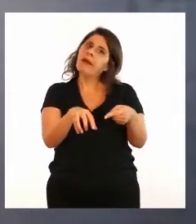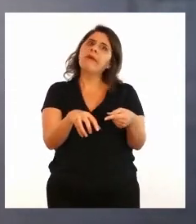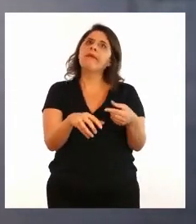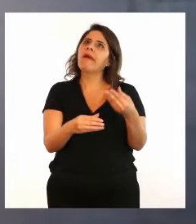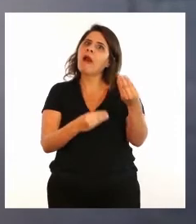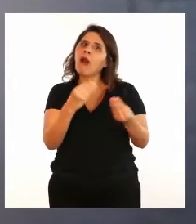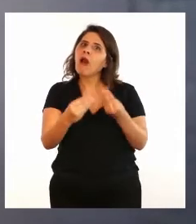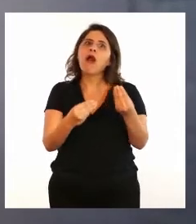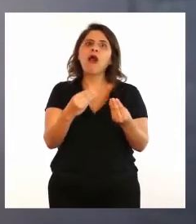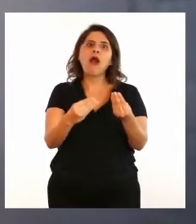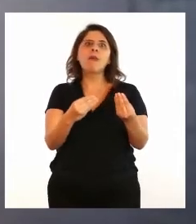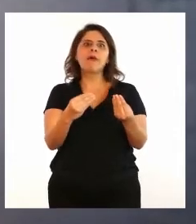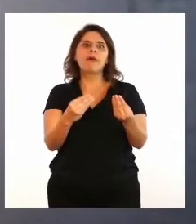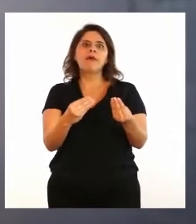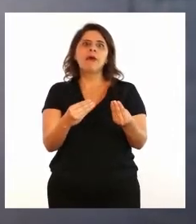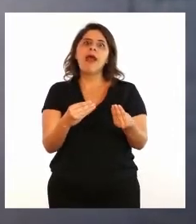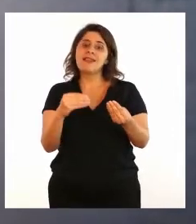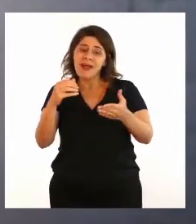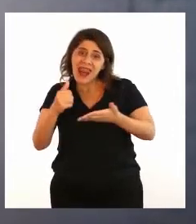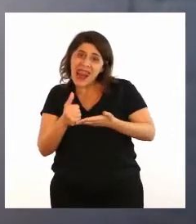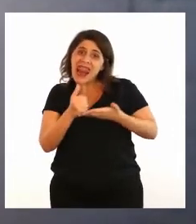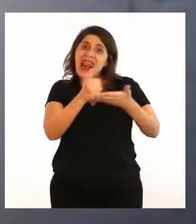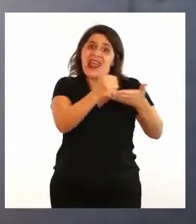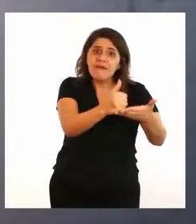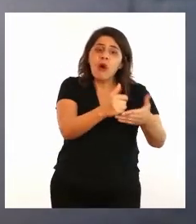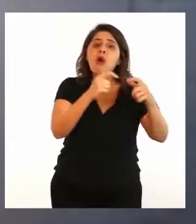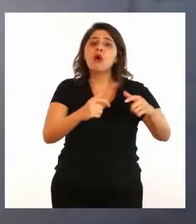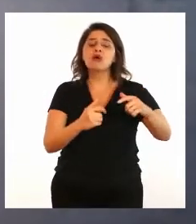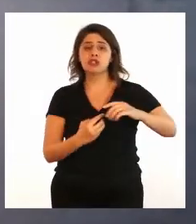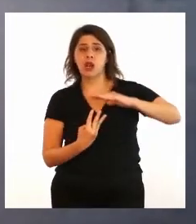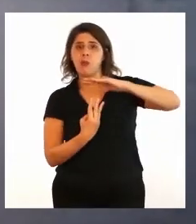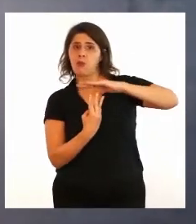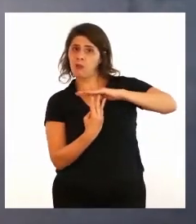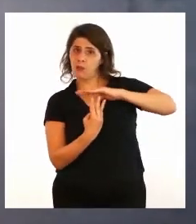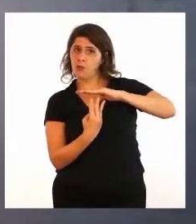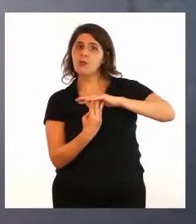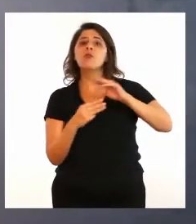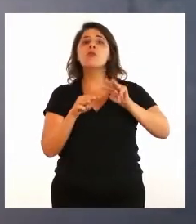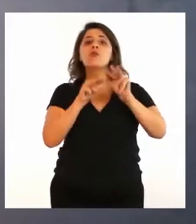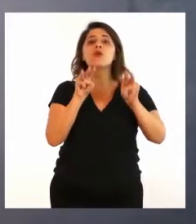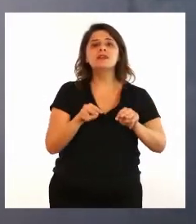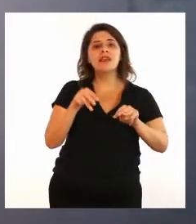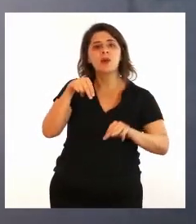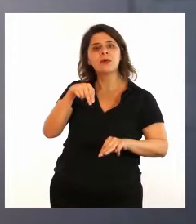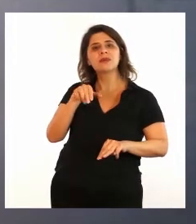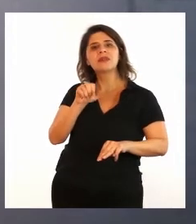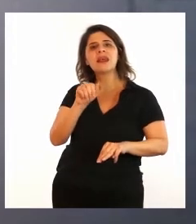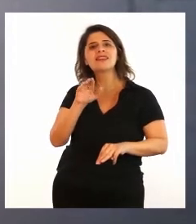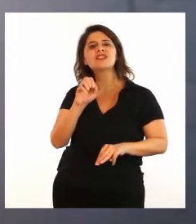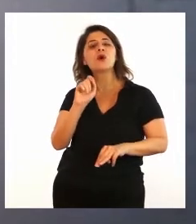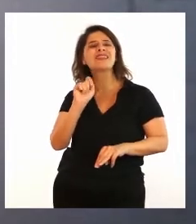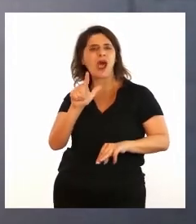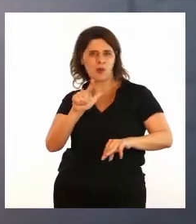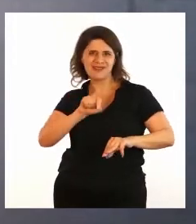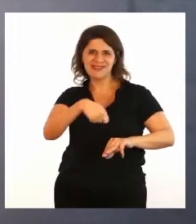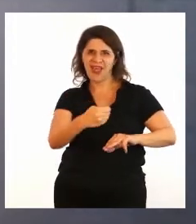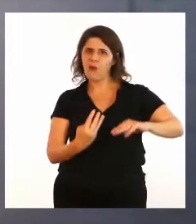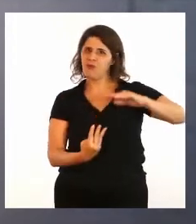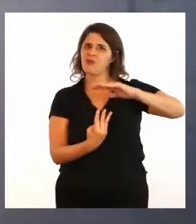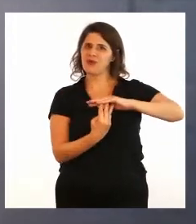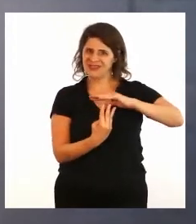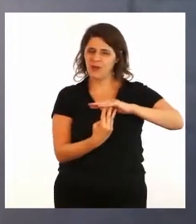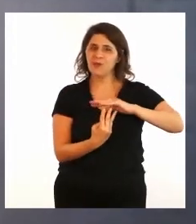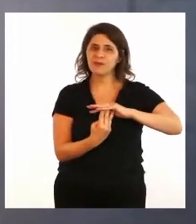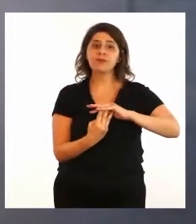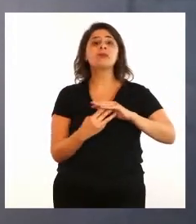fazer parte da história do Museu Nacional. Depois de uma viagem de mais de 120 dias, que envolveu um carro